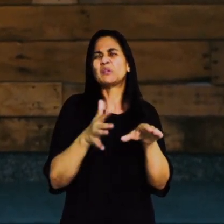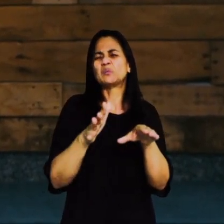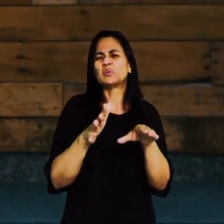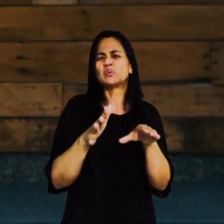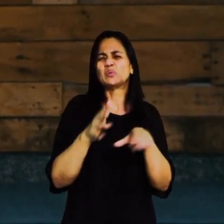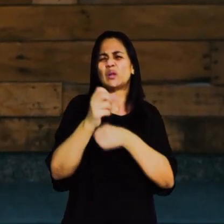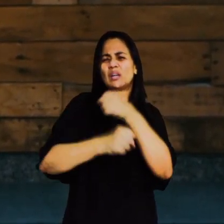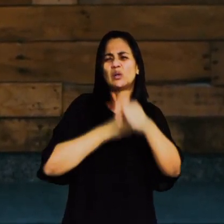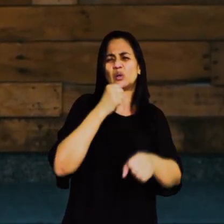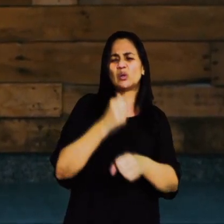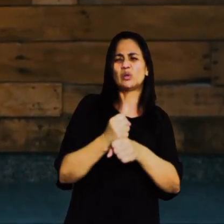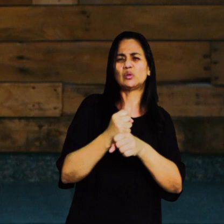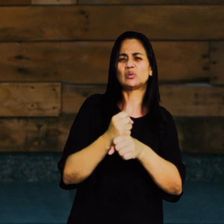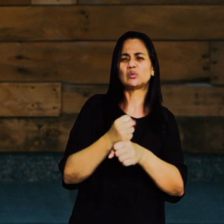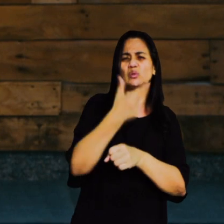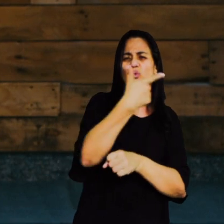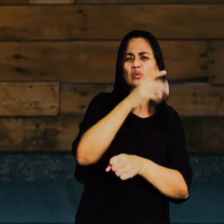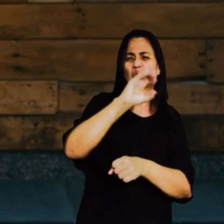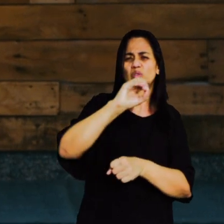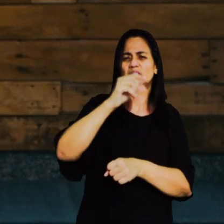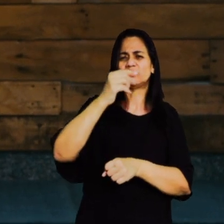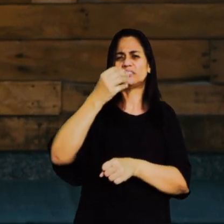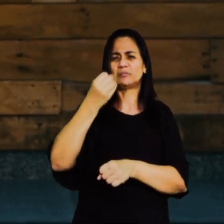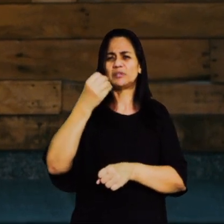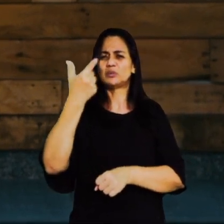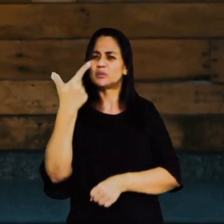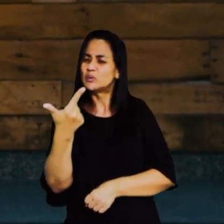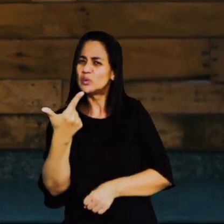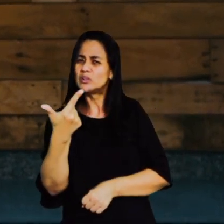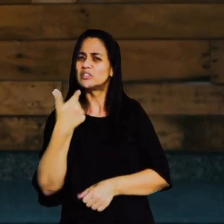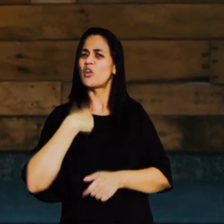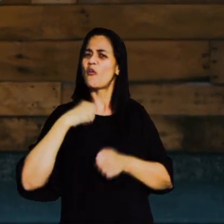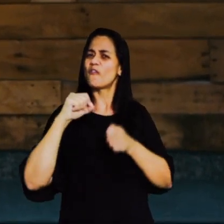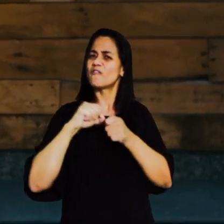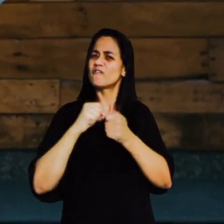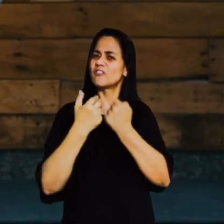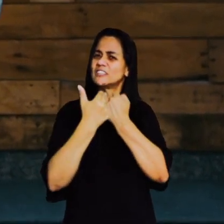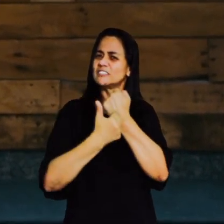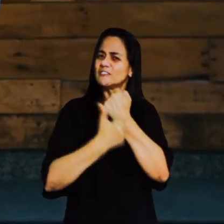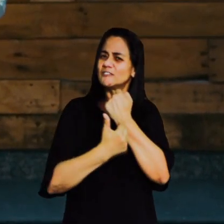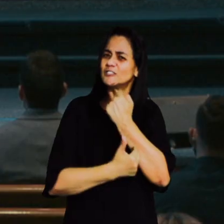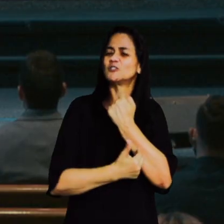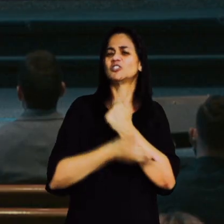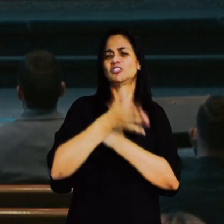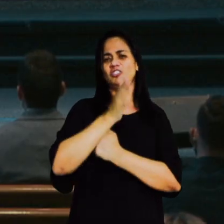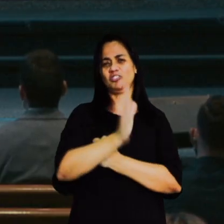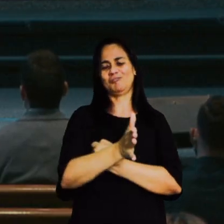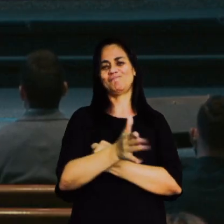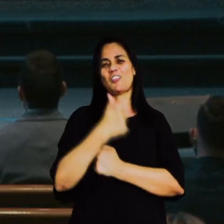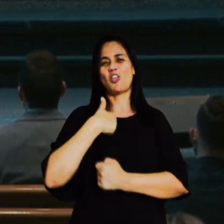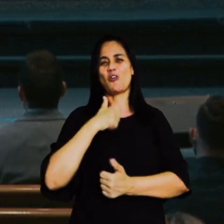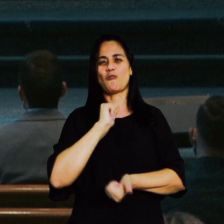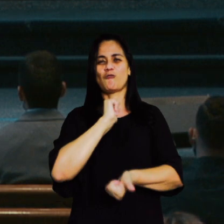Fiz cirurgia. Ali a minha carreira futebolística morreu.